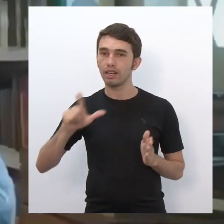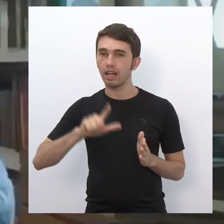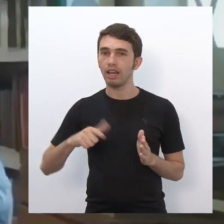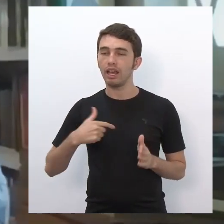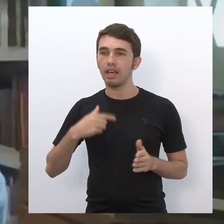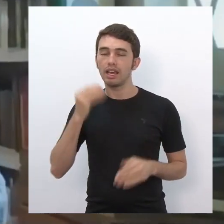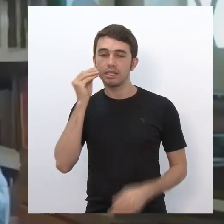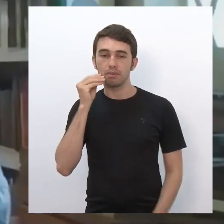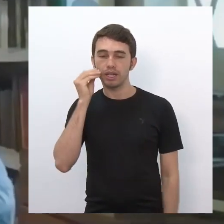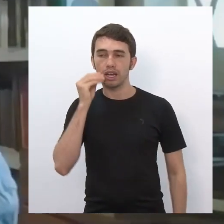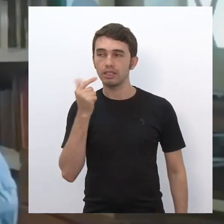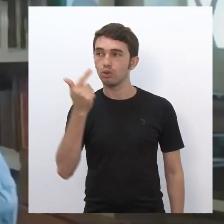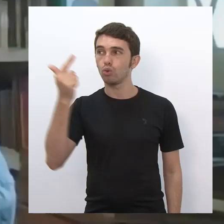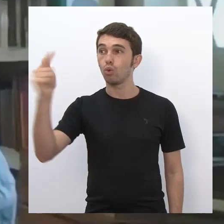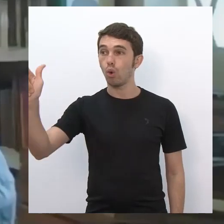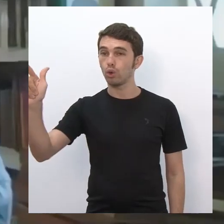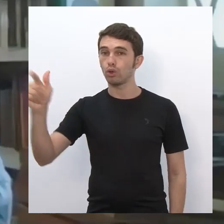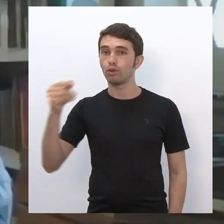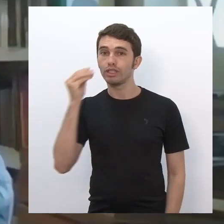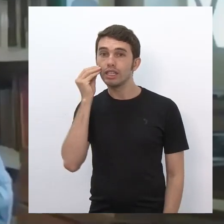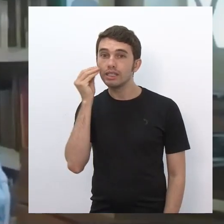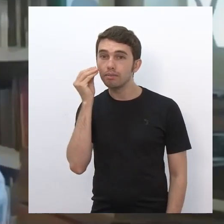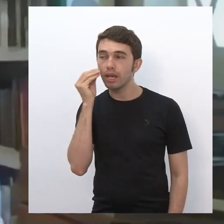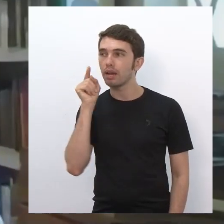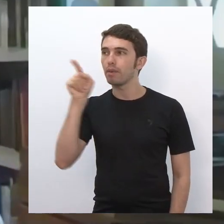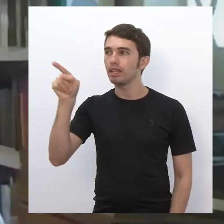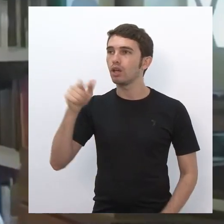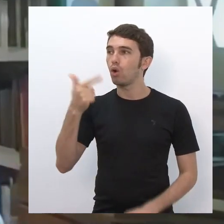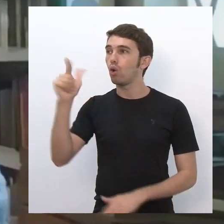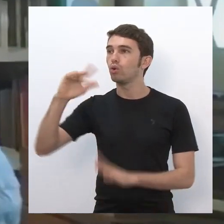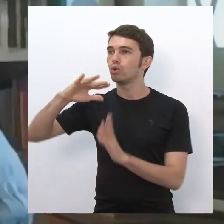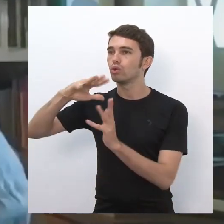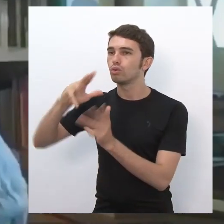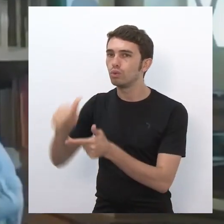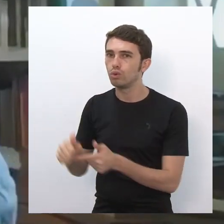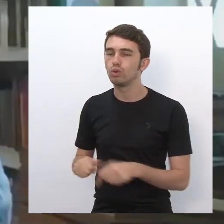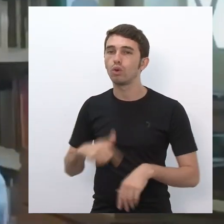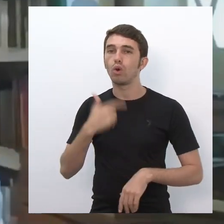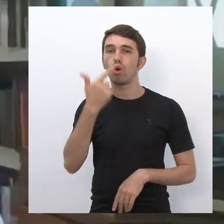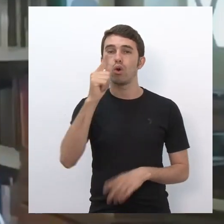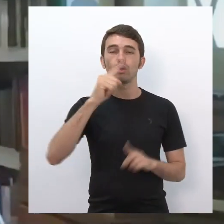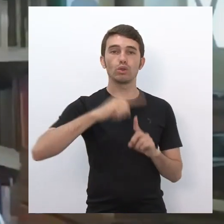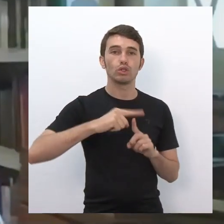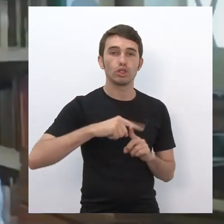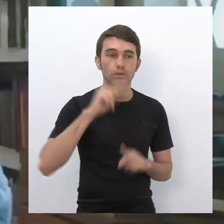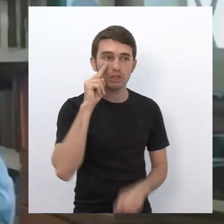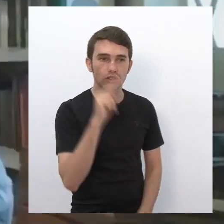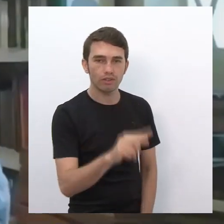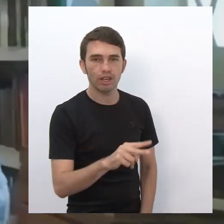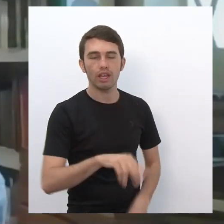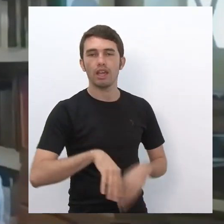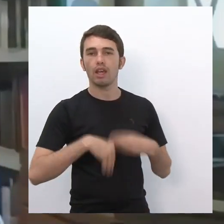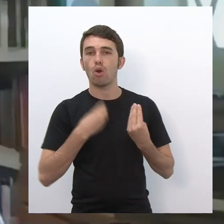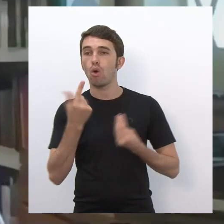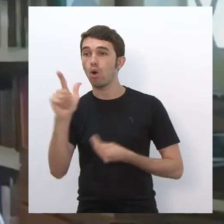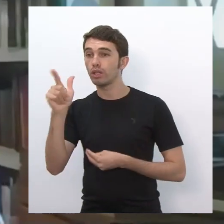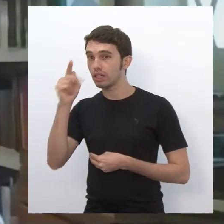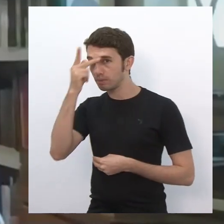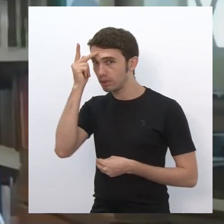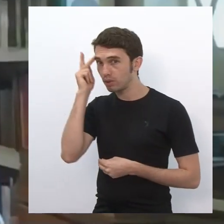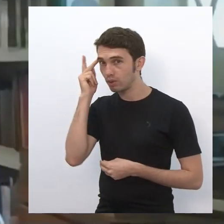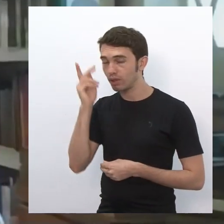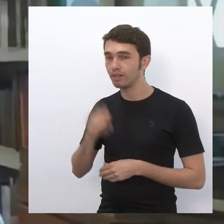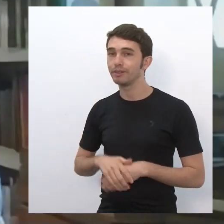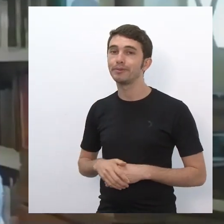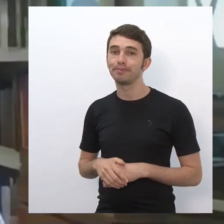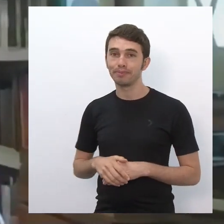da alteridade. Você experimenta outros mundos, outras formas de ver, outras pessoas,